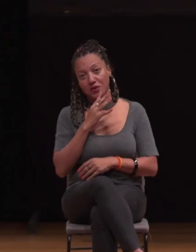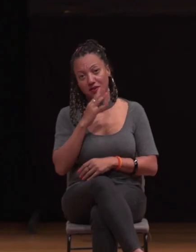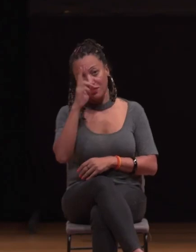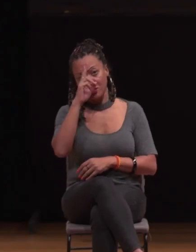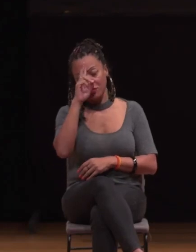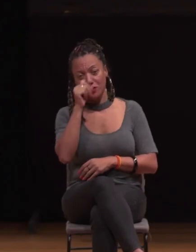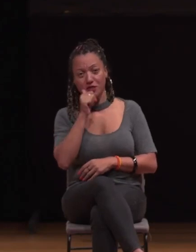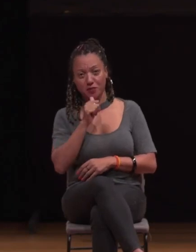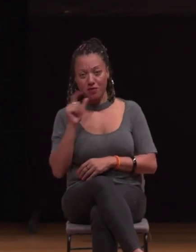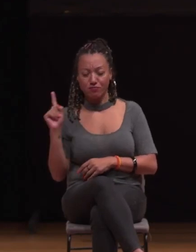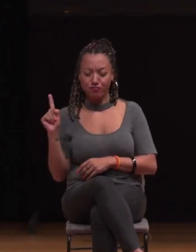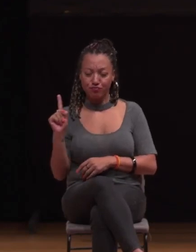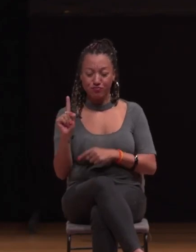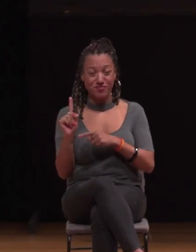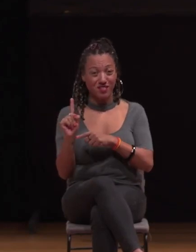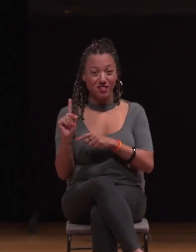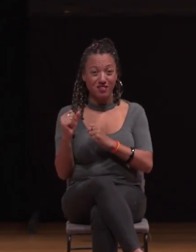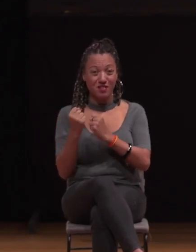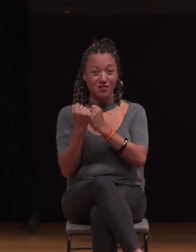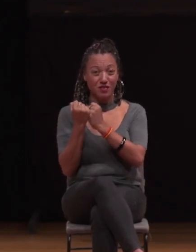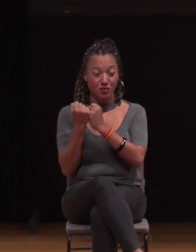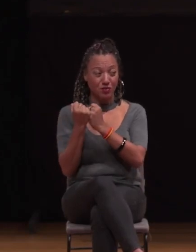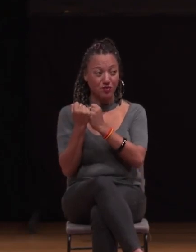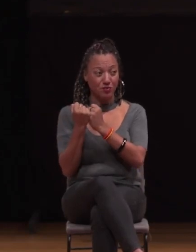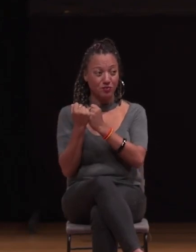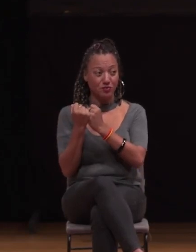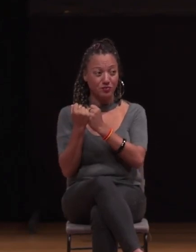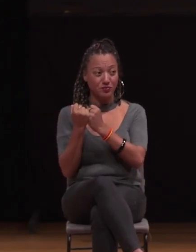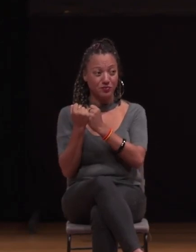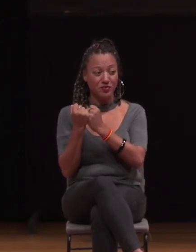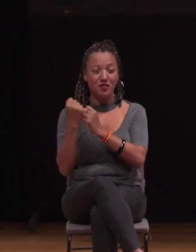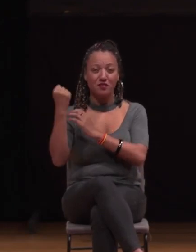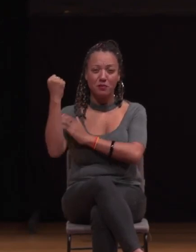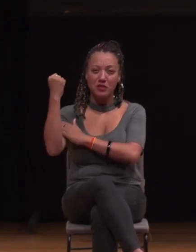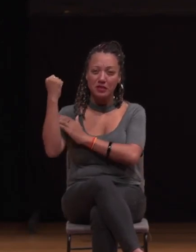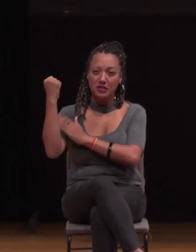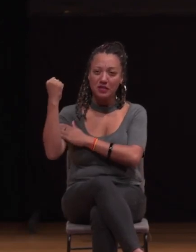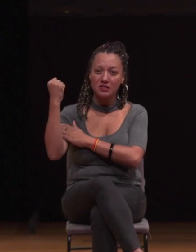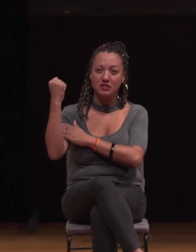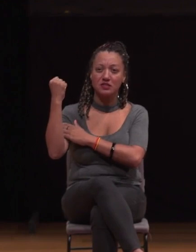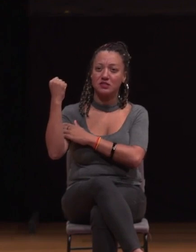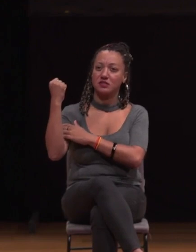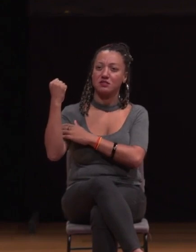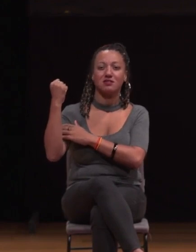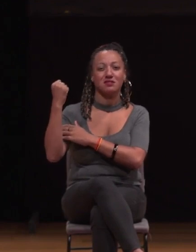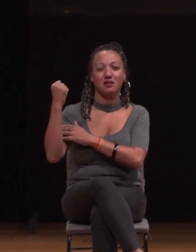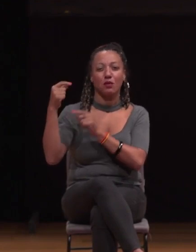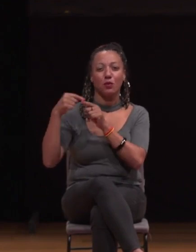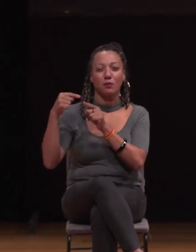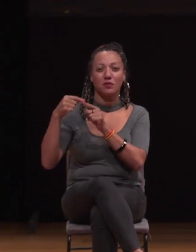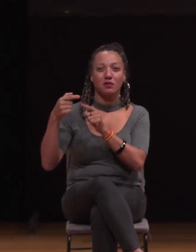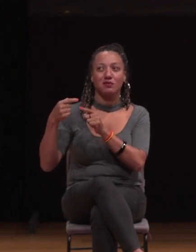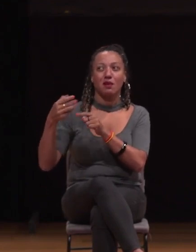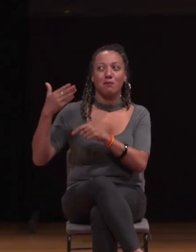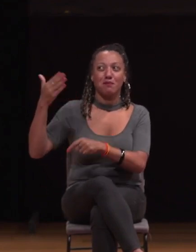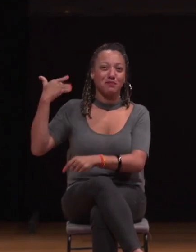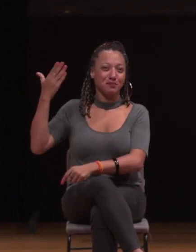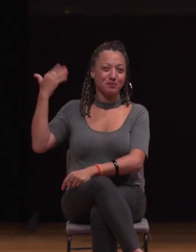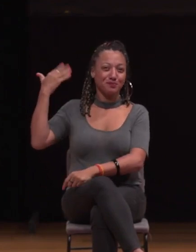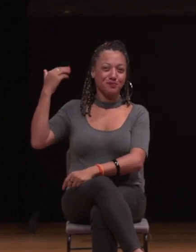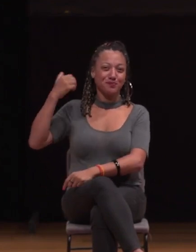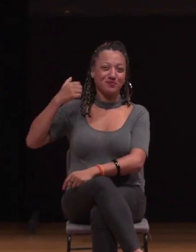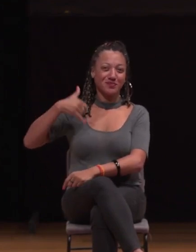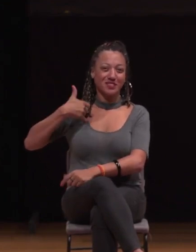ela saiu em defesa daquele discurso das feministas mais antigas, então, de que o